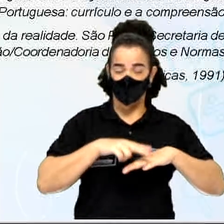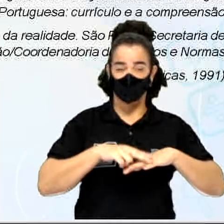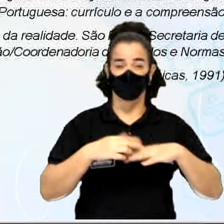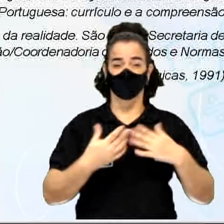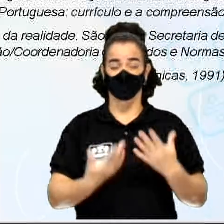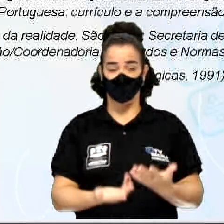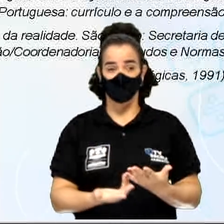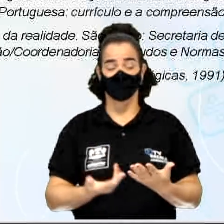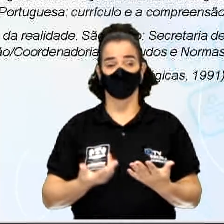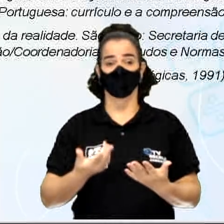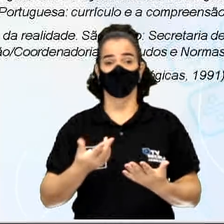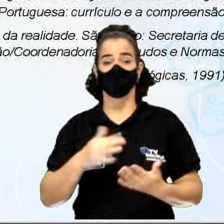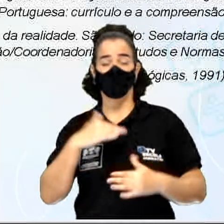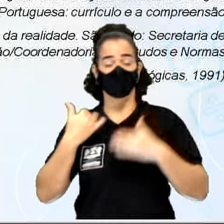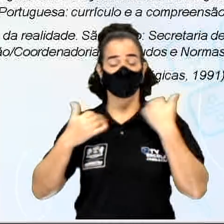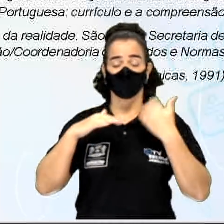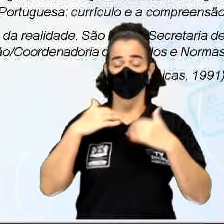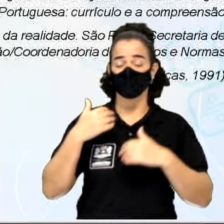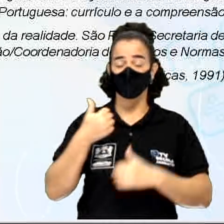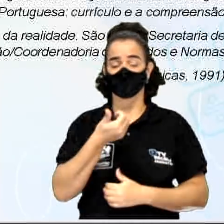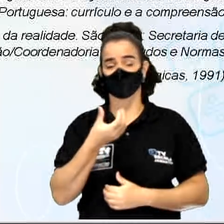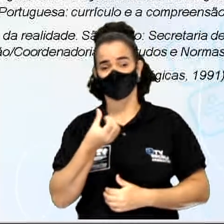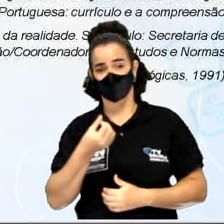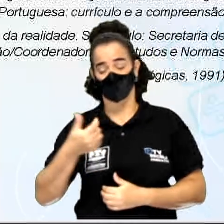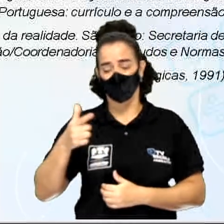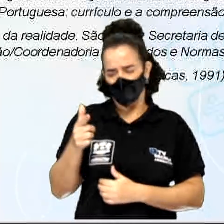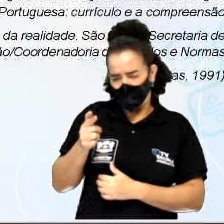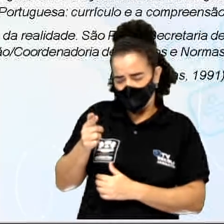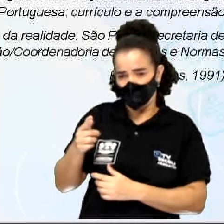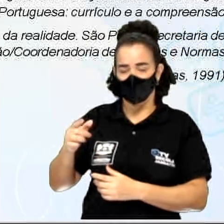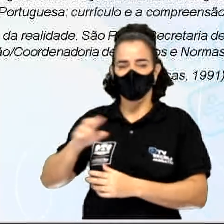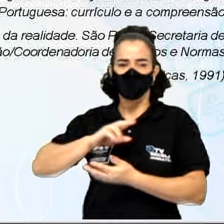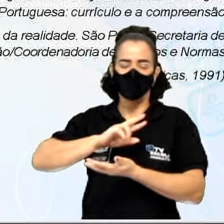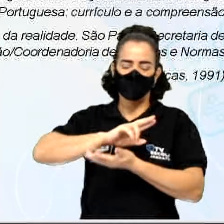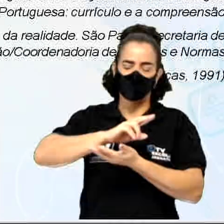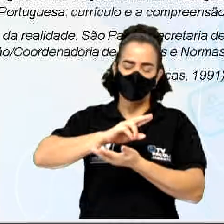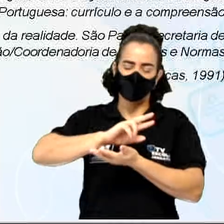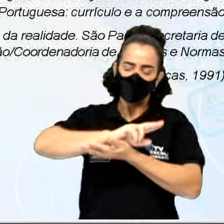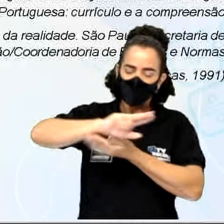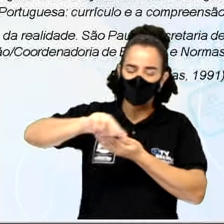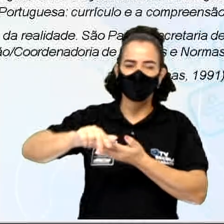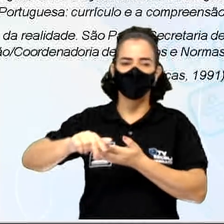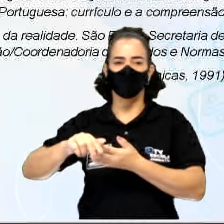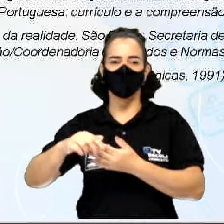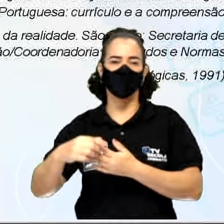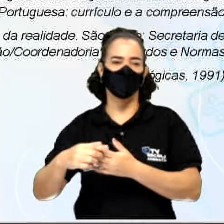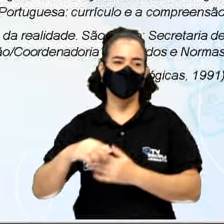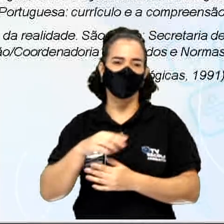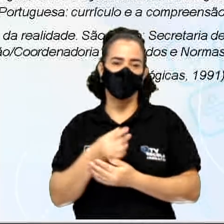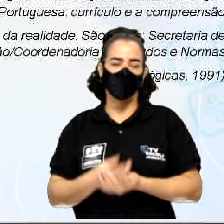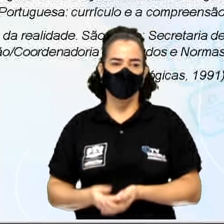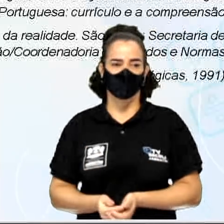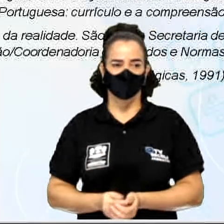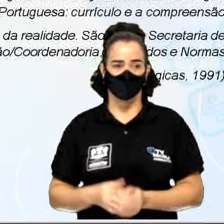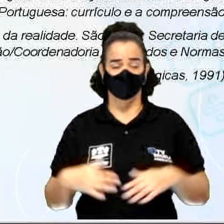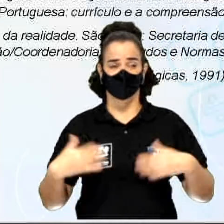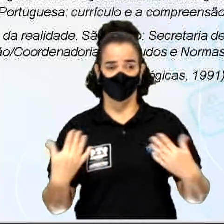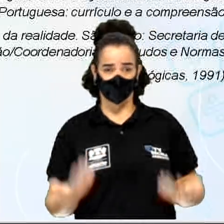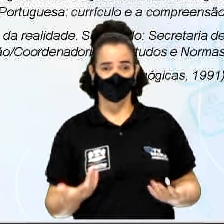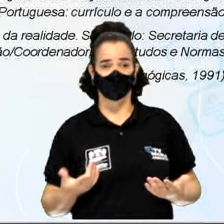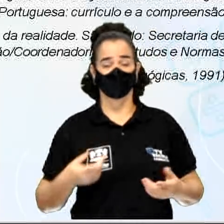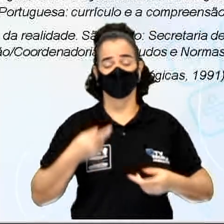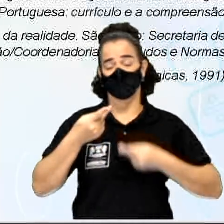muitas facadas. Pois essa bela mulher não merecia o nome que tinha. Era despachada e um tanto arrogante.